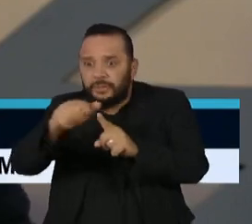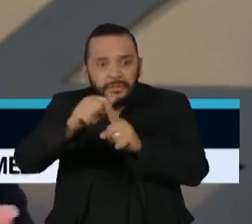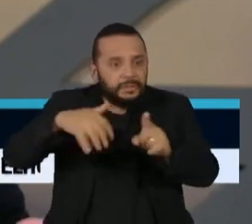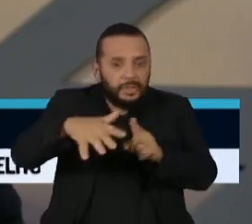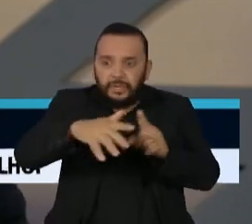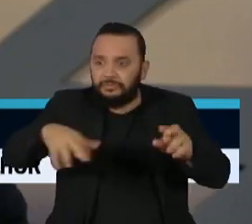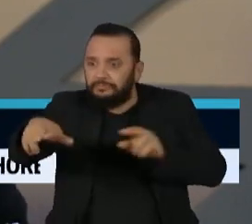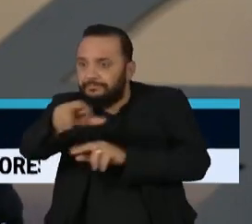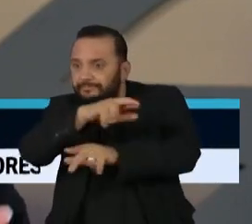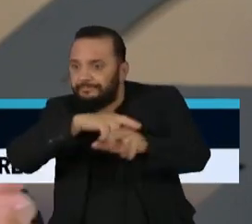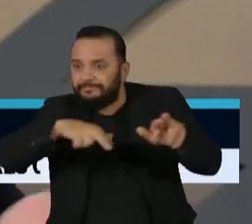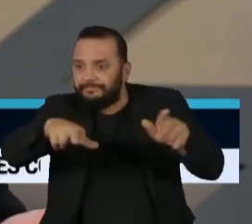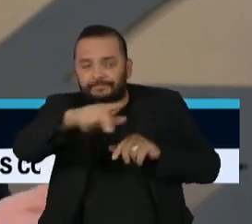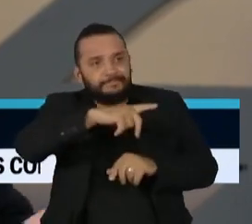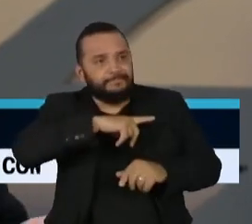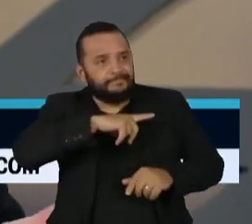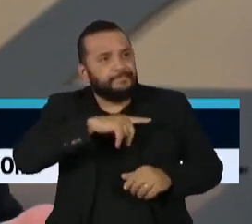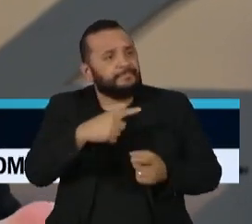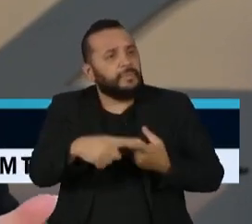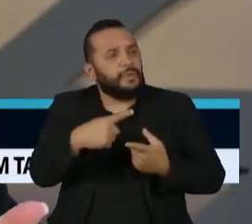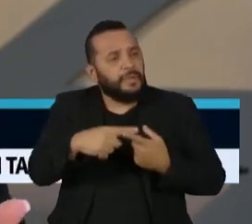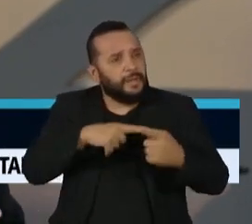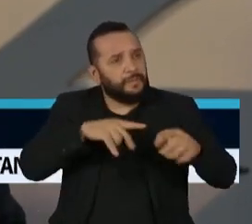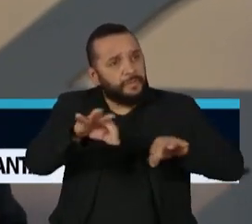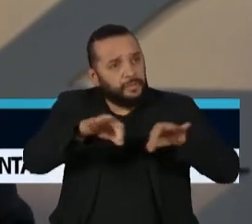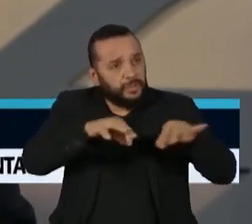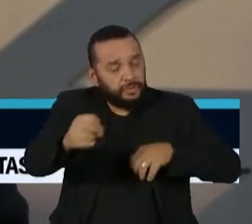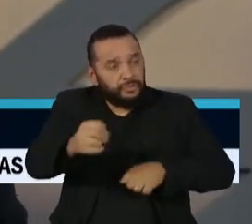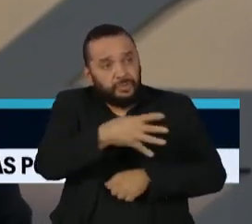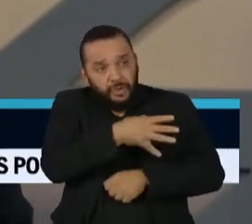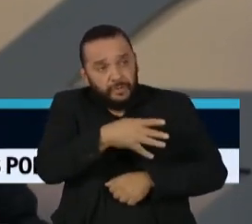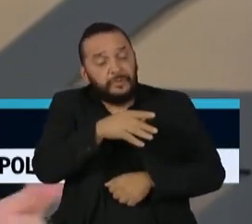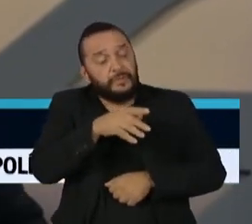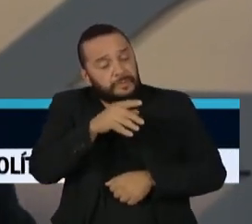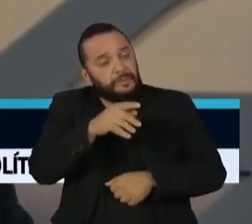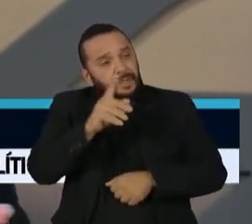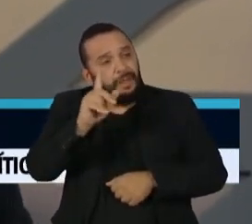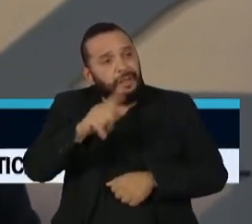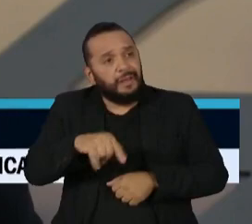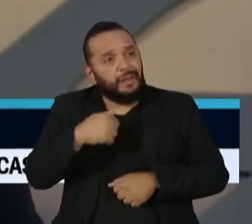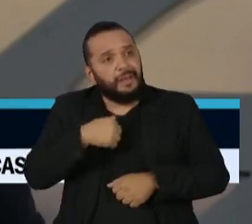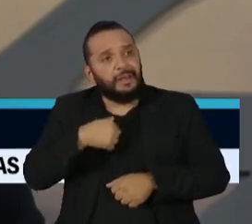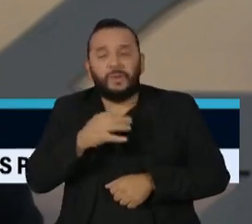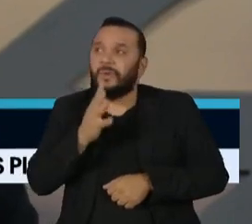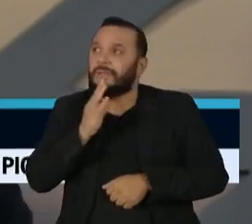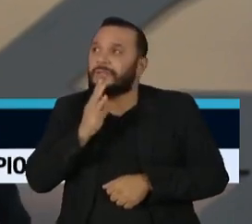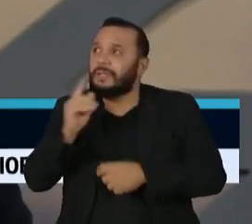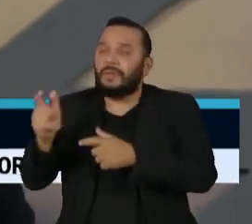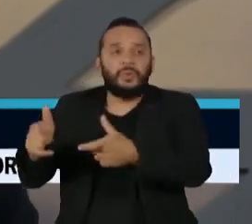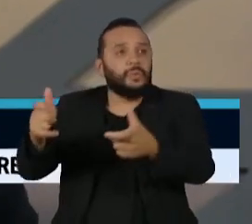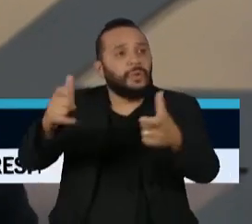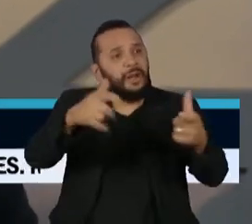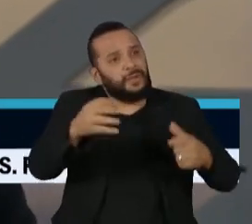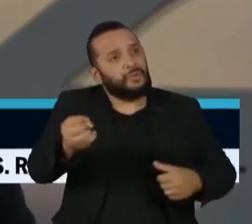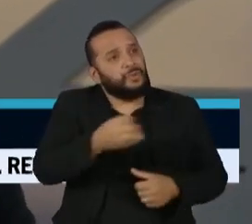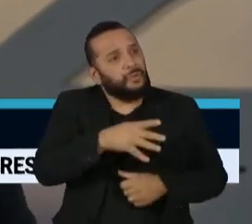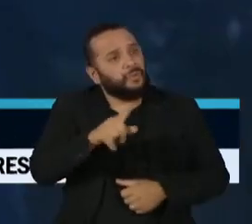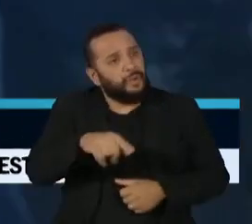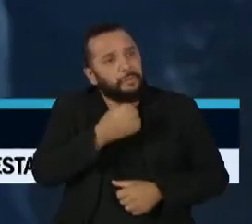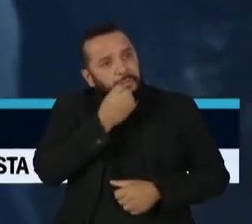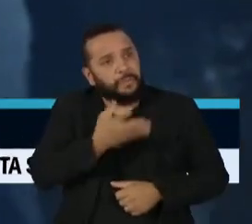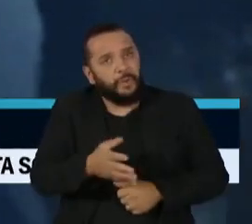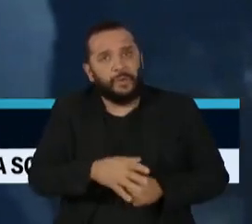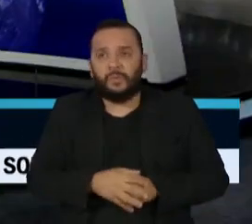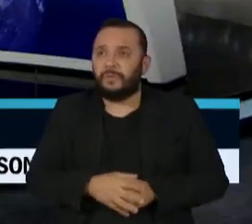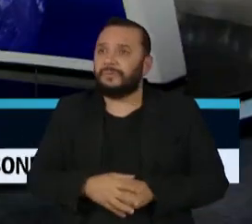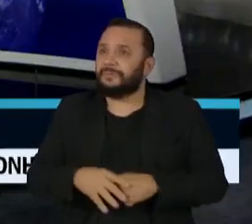repertório. E não tem nada melhor para fazer projetos novos na vida do que você ter novas fronteiras a desbravar. Então, isso é muito bom. Tem